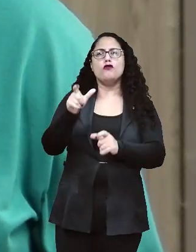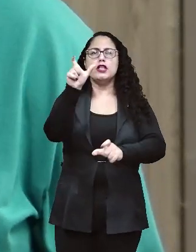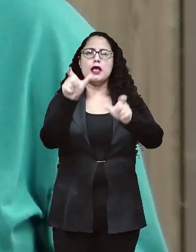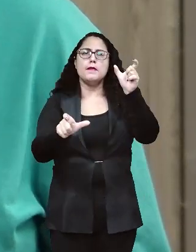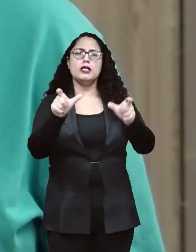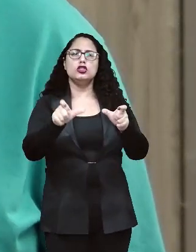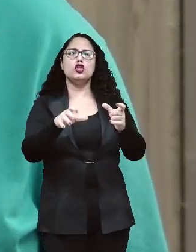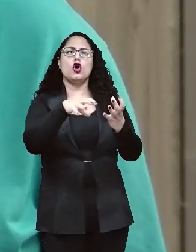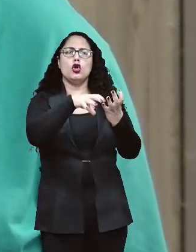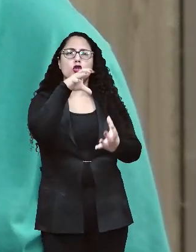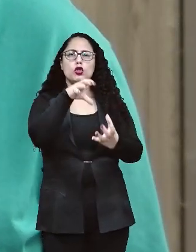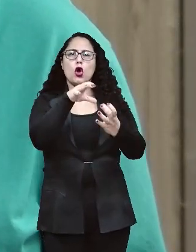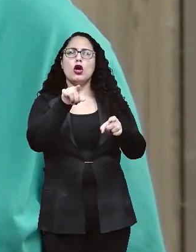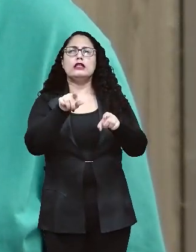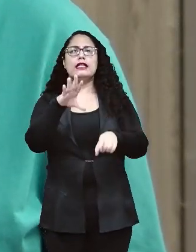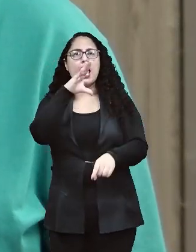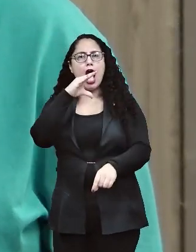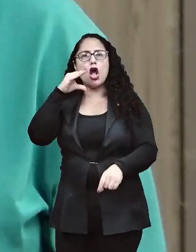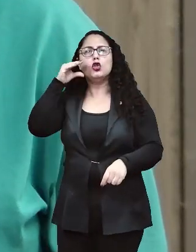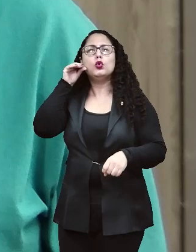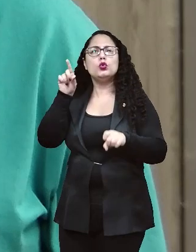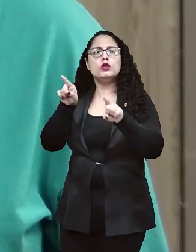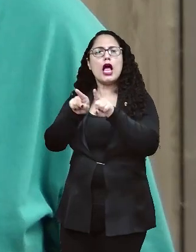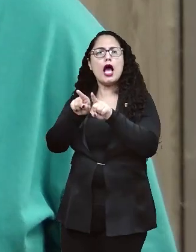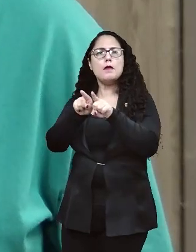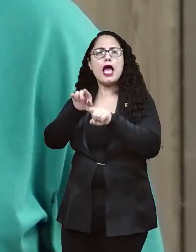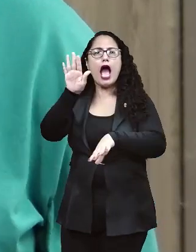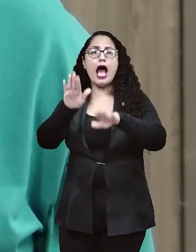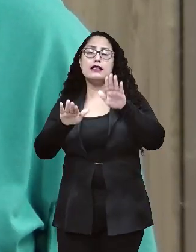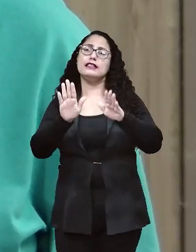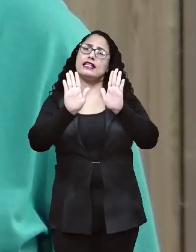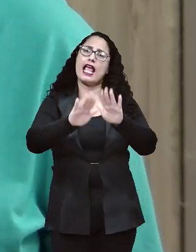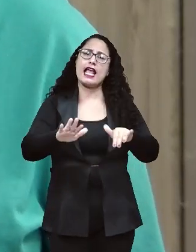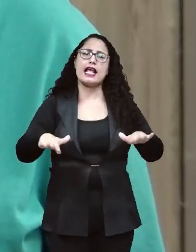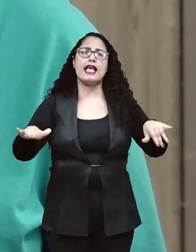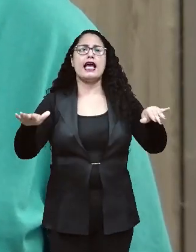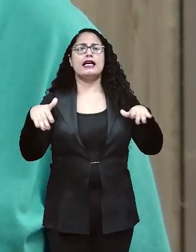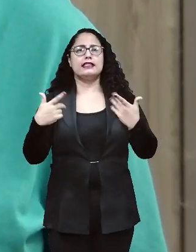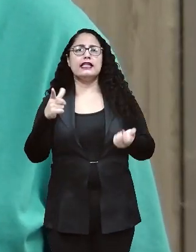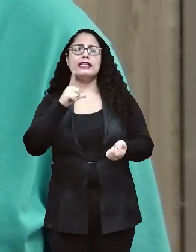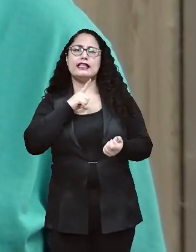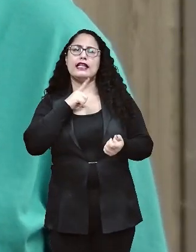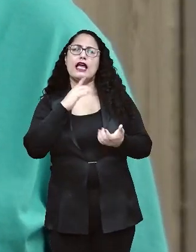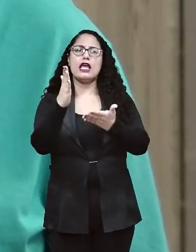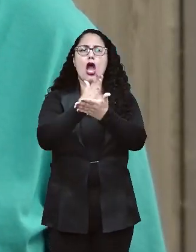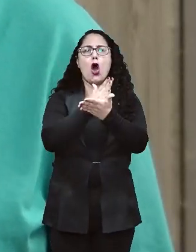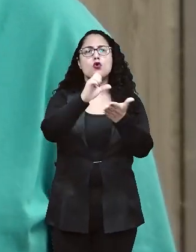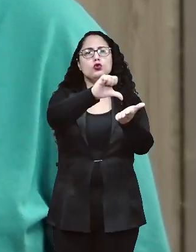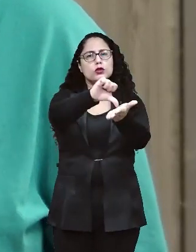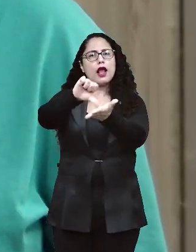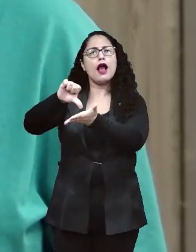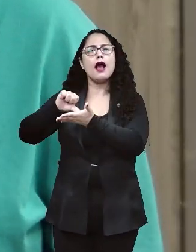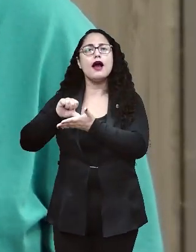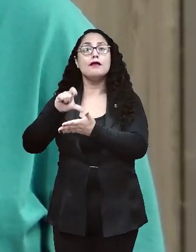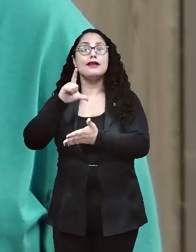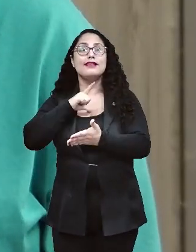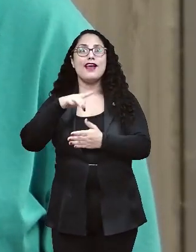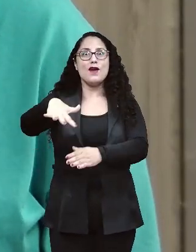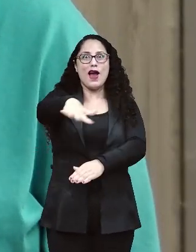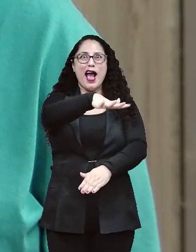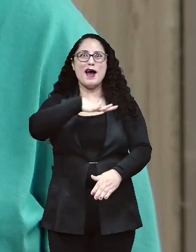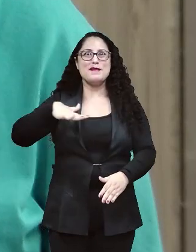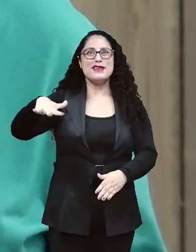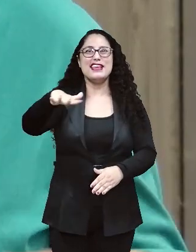pessoas idosas, temos pessoas adultas, às vezes tem criança, porque a gente também em alguns campi tem até o